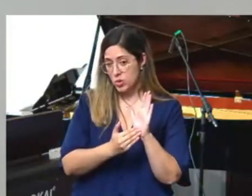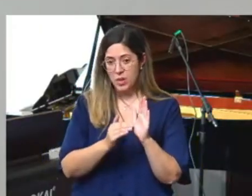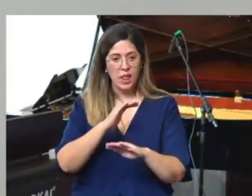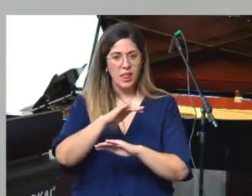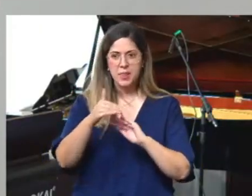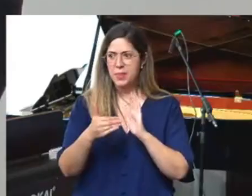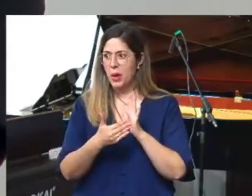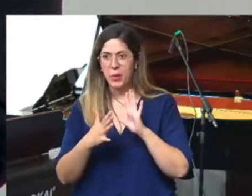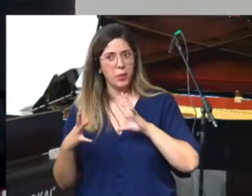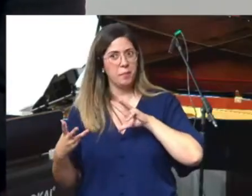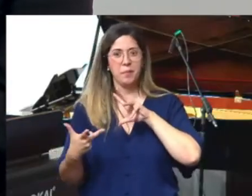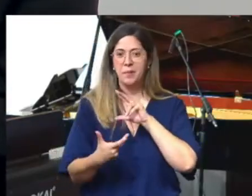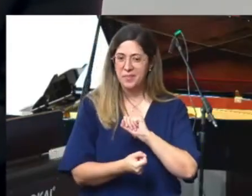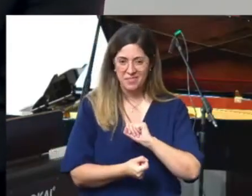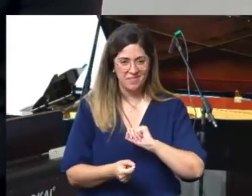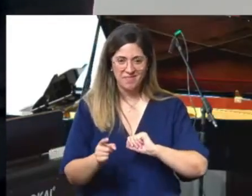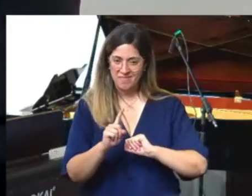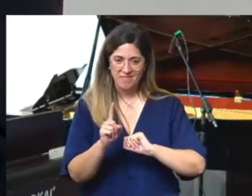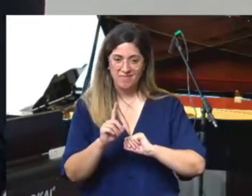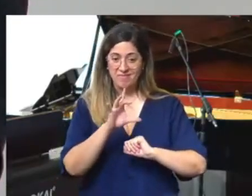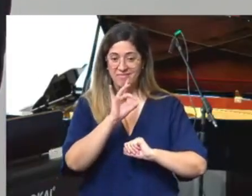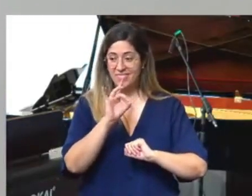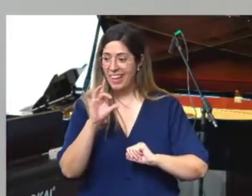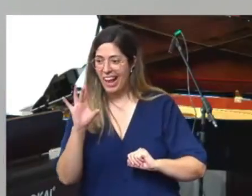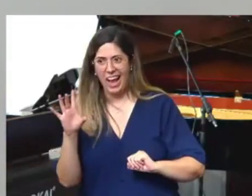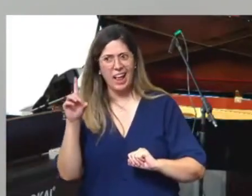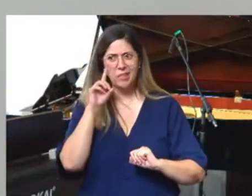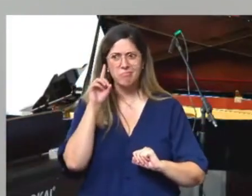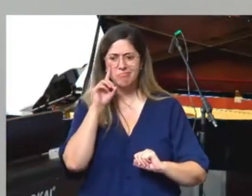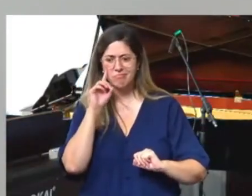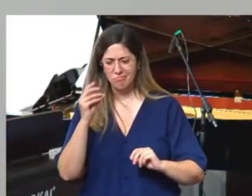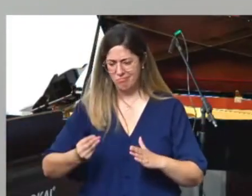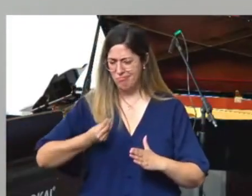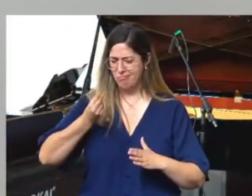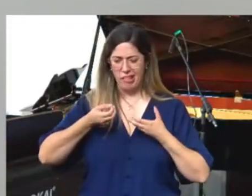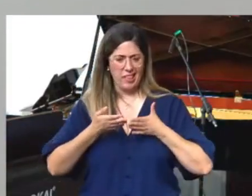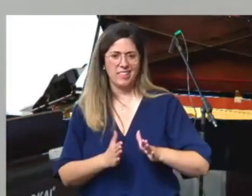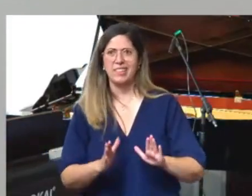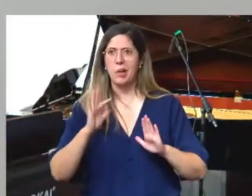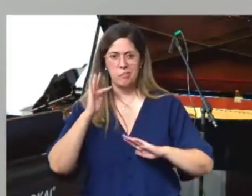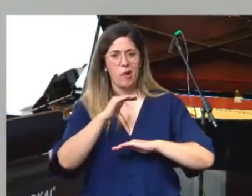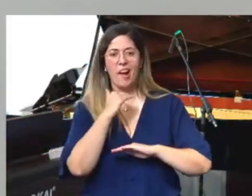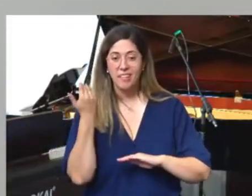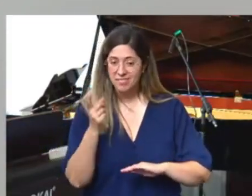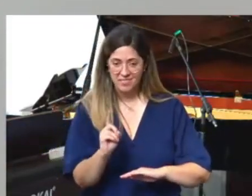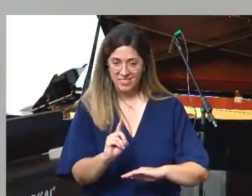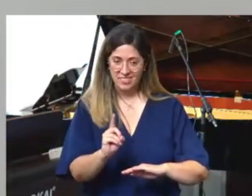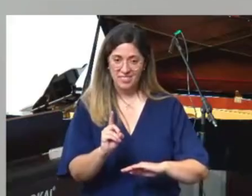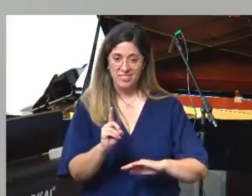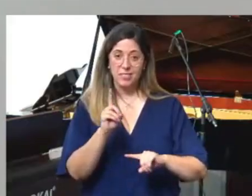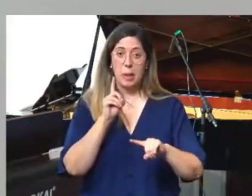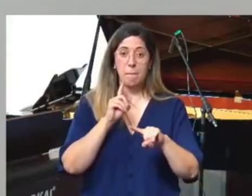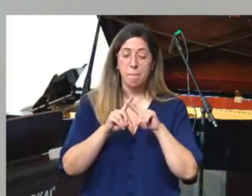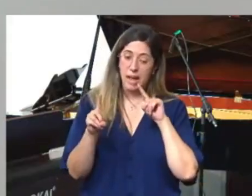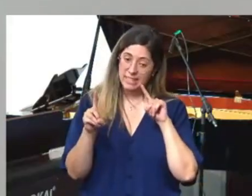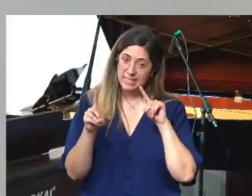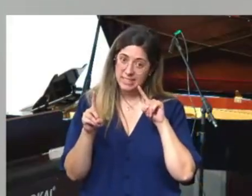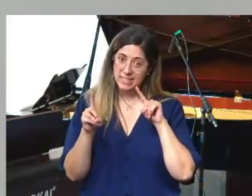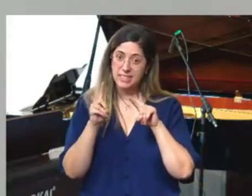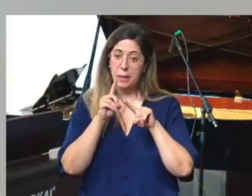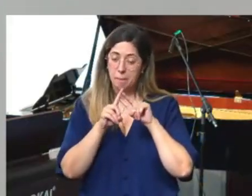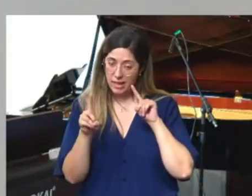não se refere a cada habitante sobre a face da terra. Alguns contextos podem trazer